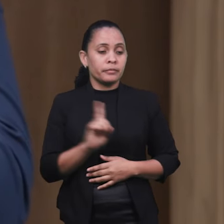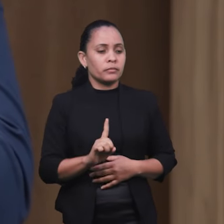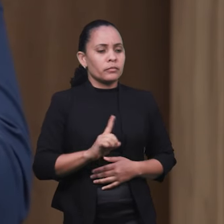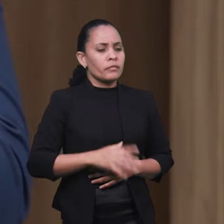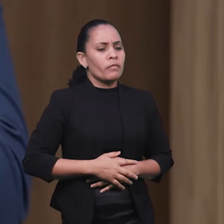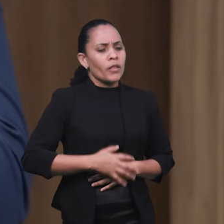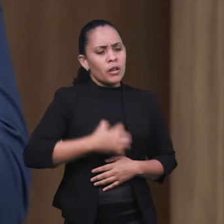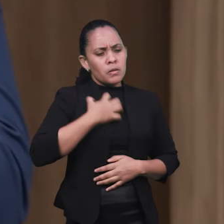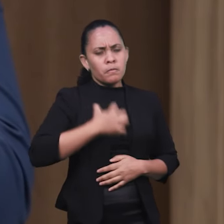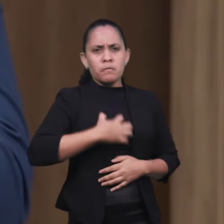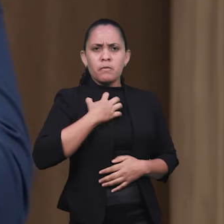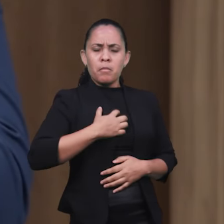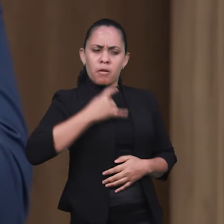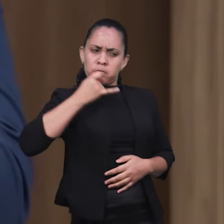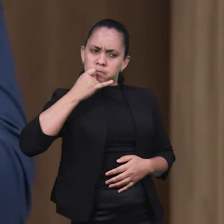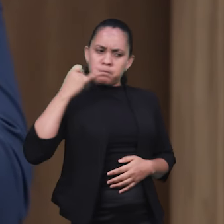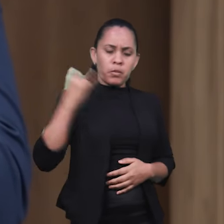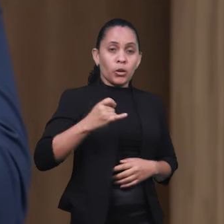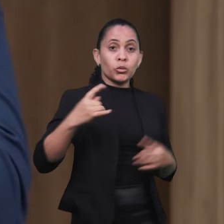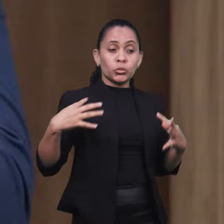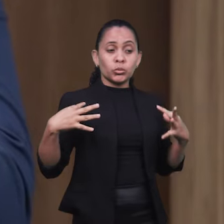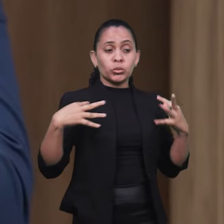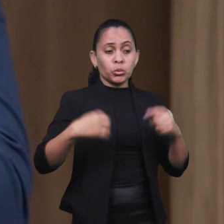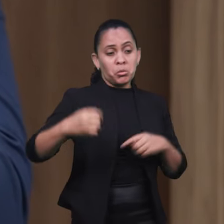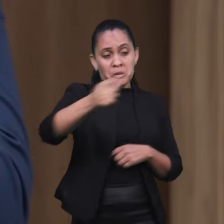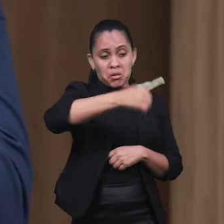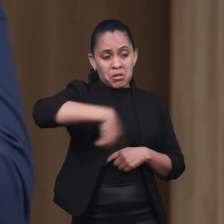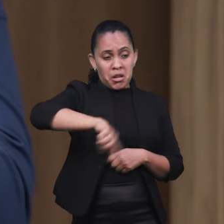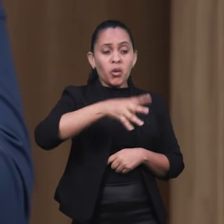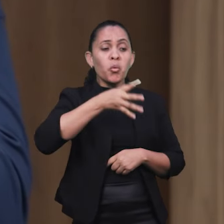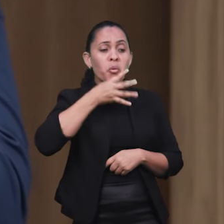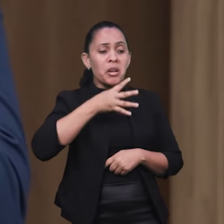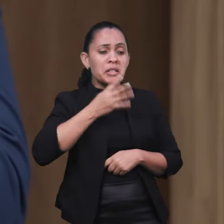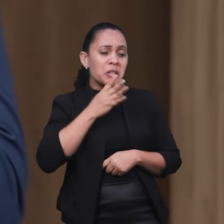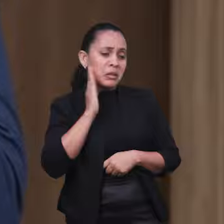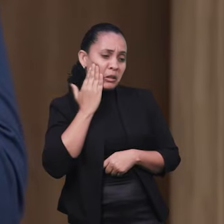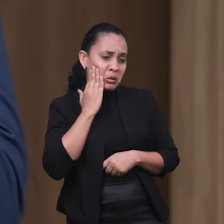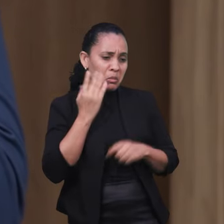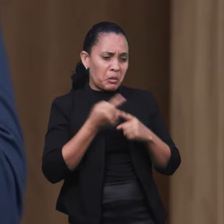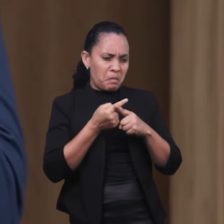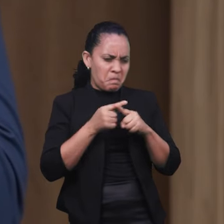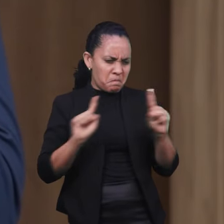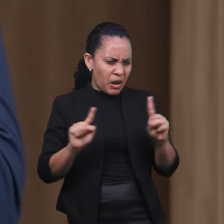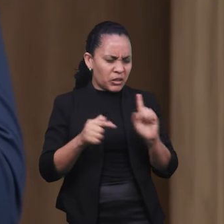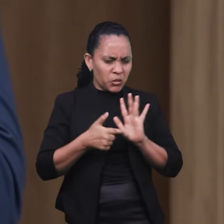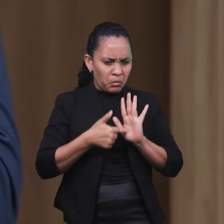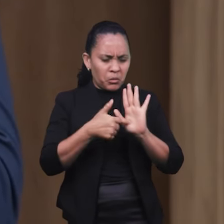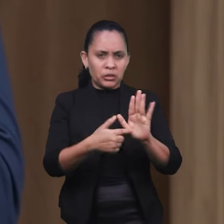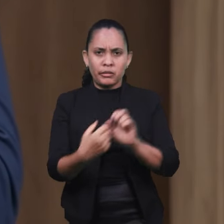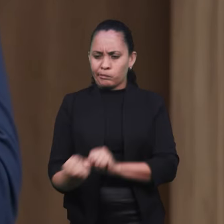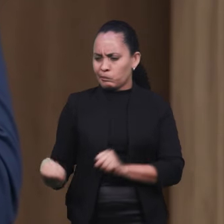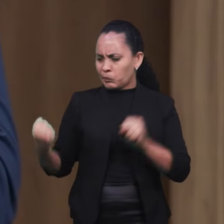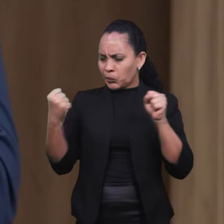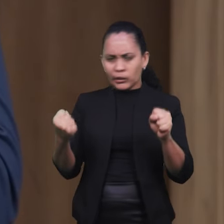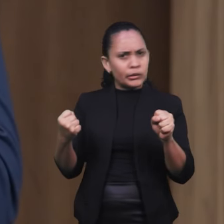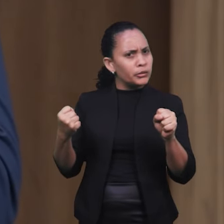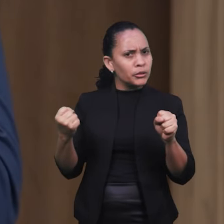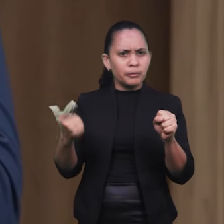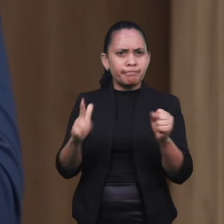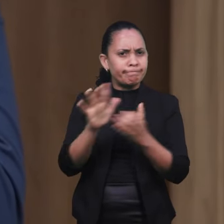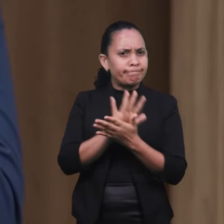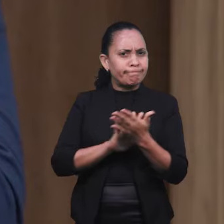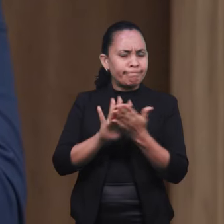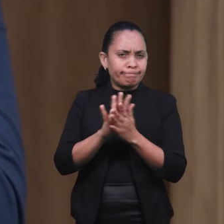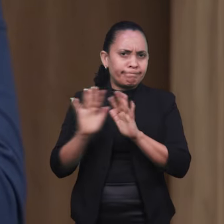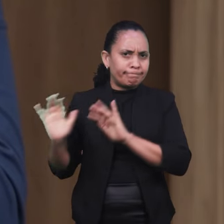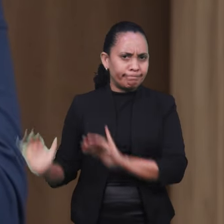Jesus expõe para eles que tudo aquilo que eles conheciam não representava de fato o poder de Deus, né?